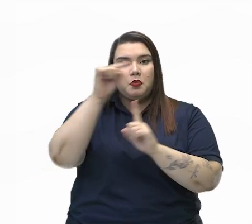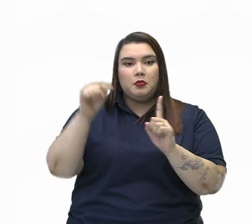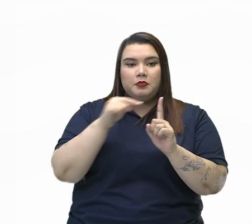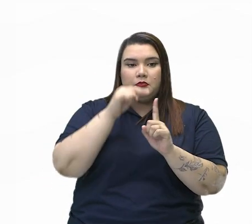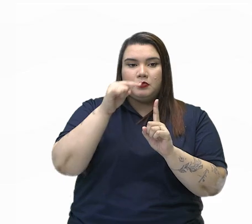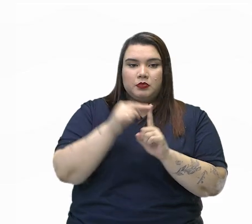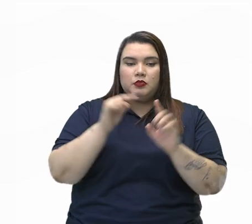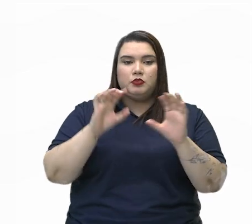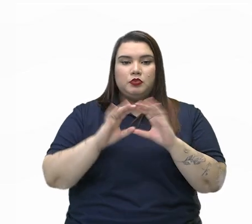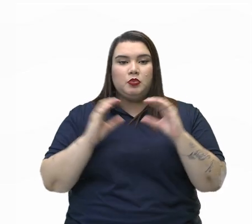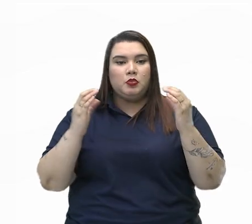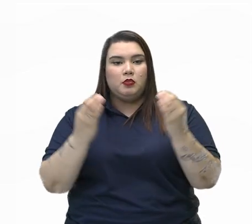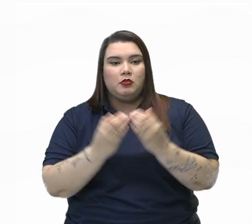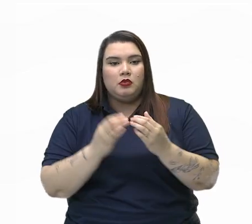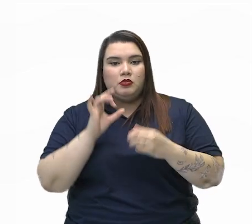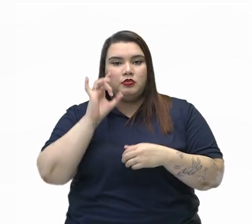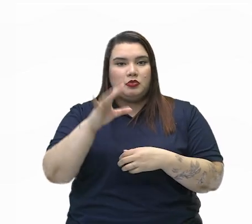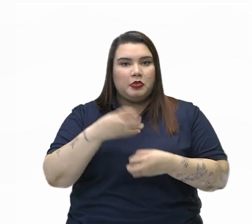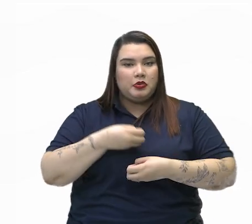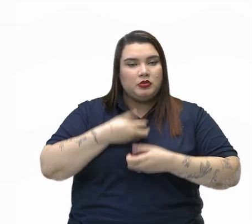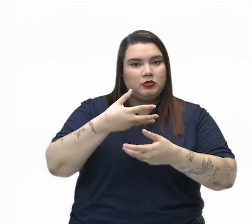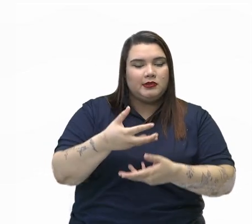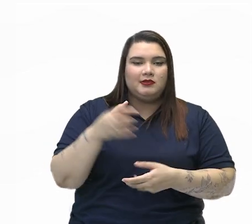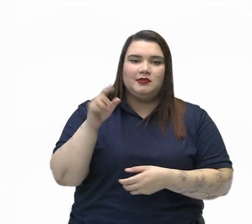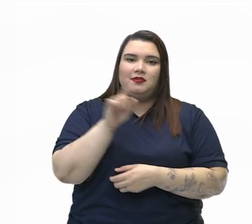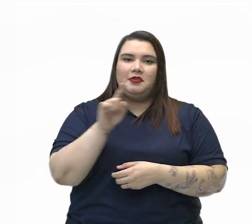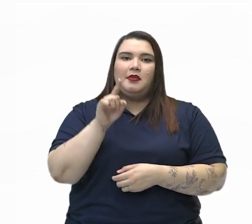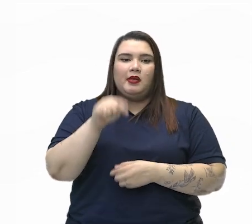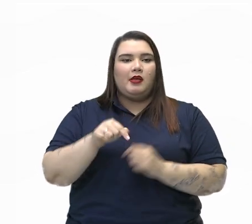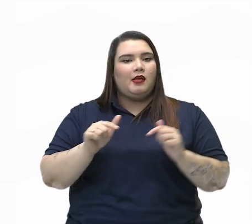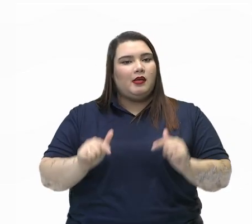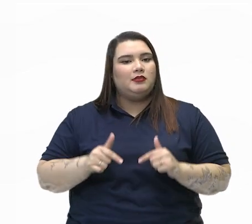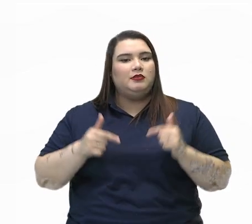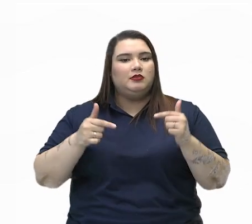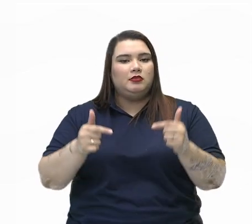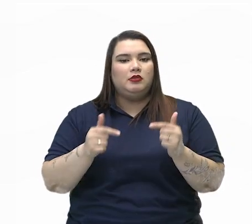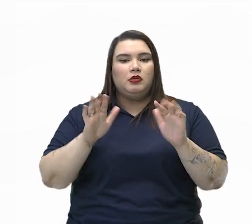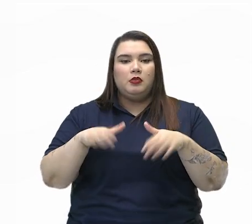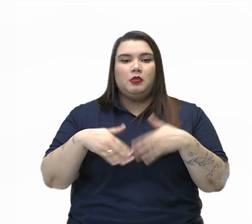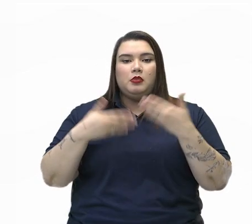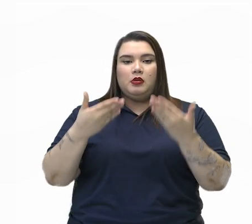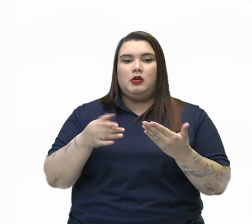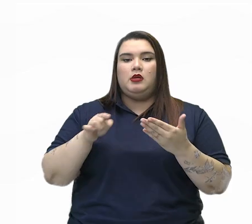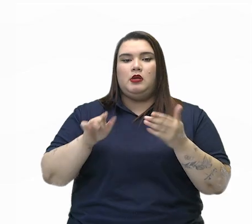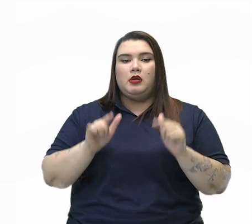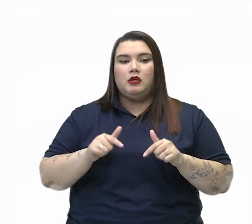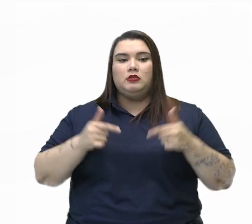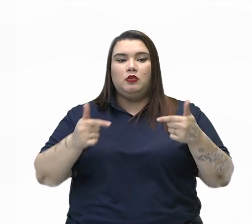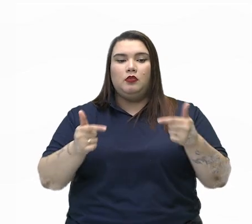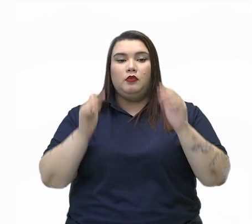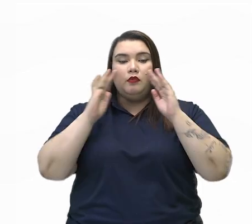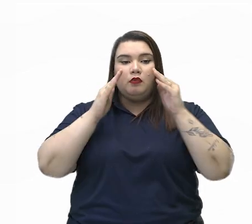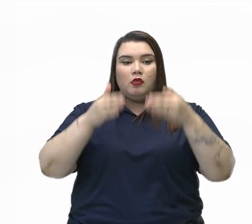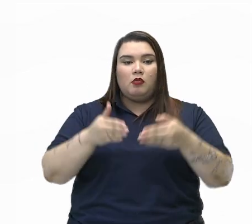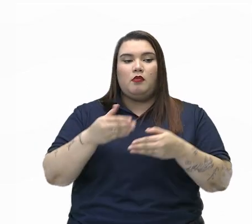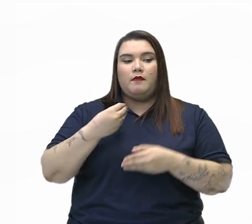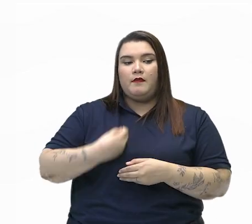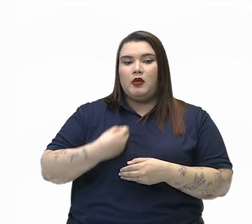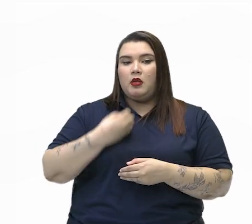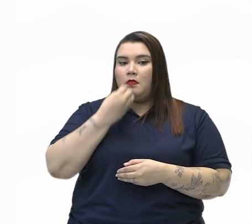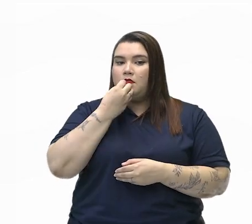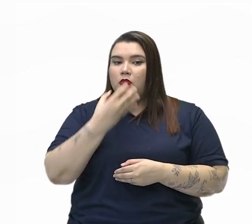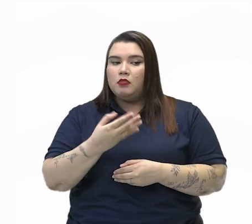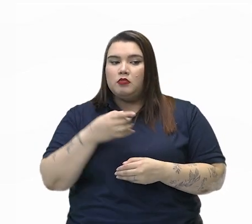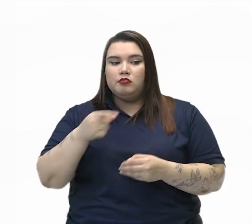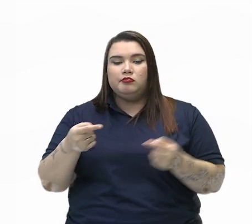respeito e intenção coletiva, não é apenas expressão, é ação. E quando essa ação é voltada ao bem